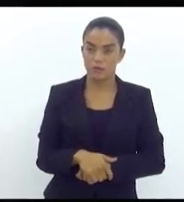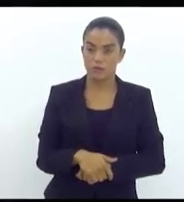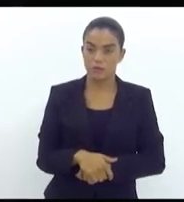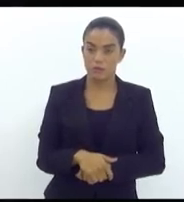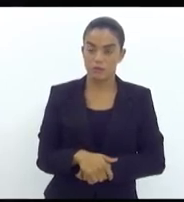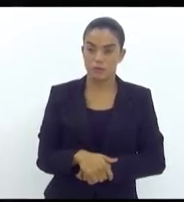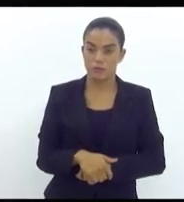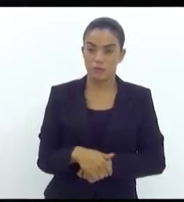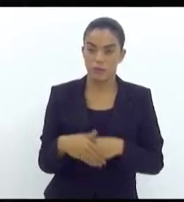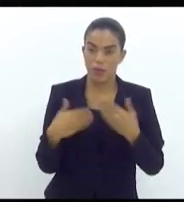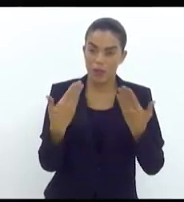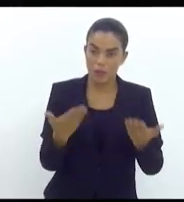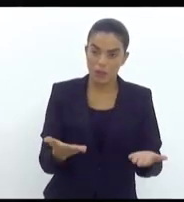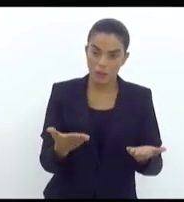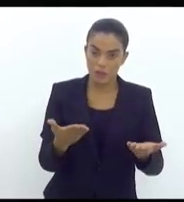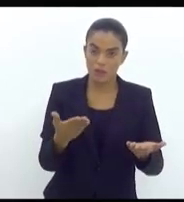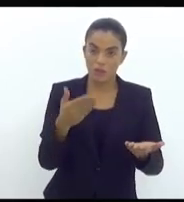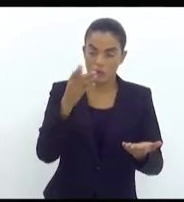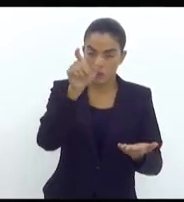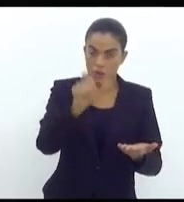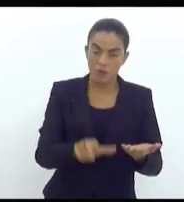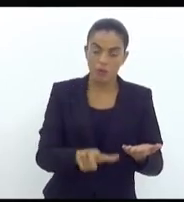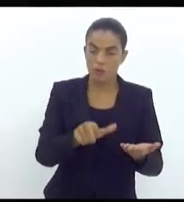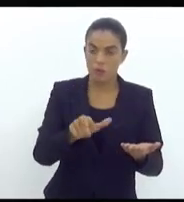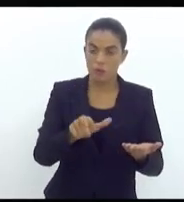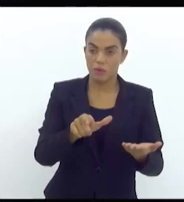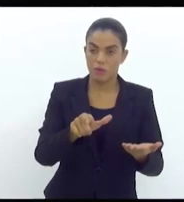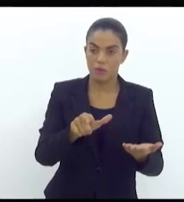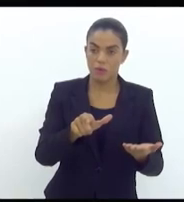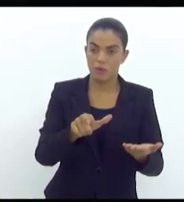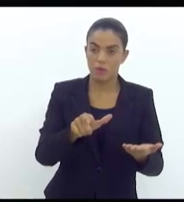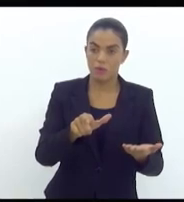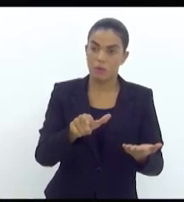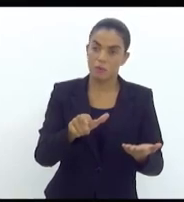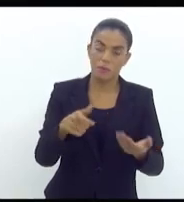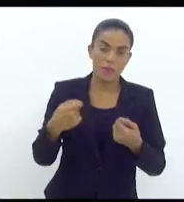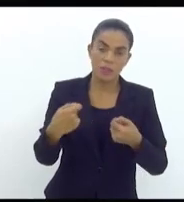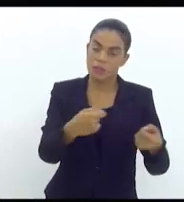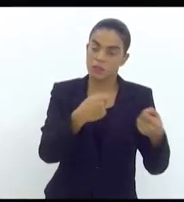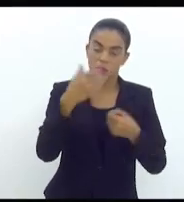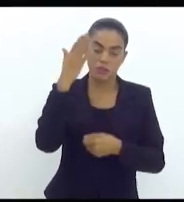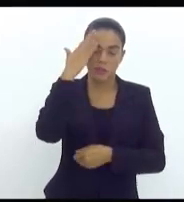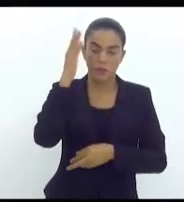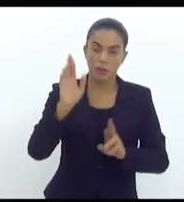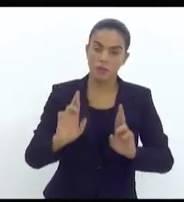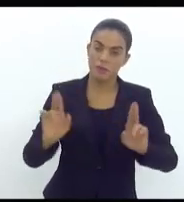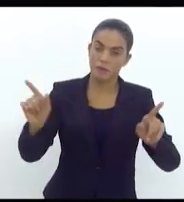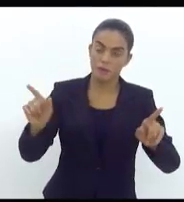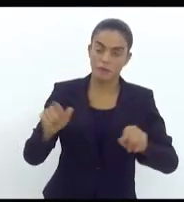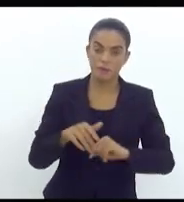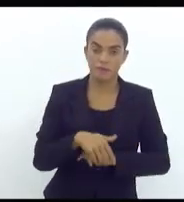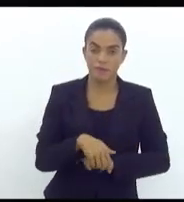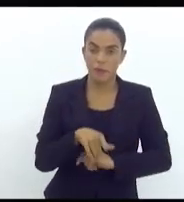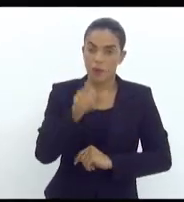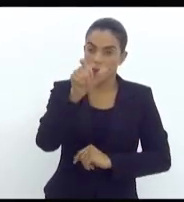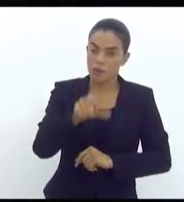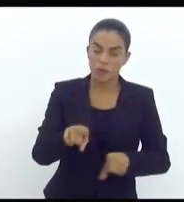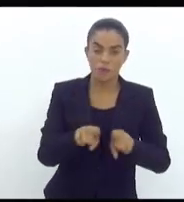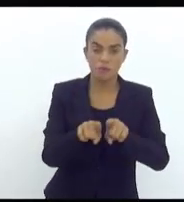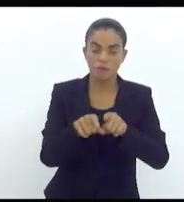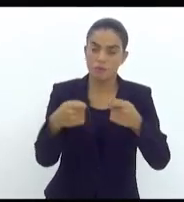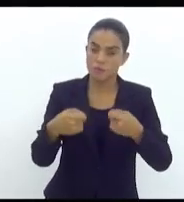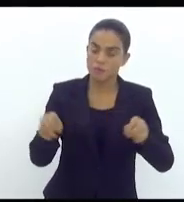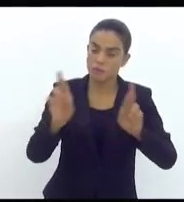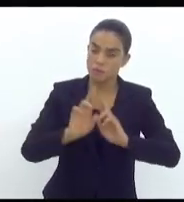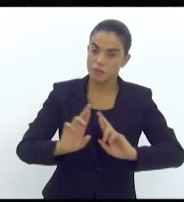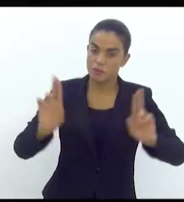era isso o que vossa excelência deveria estar sabendo diferenciar o senhor também deveria saber